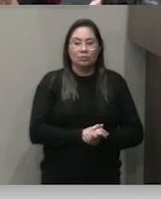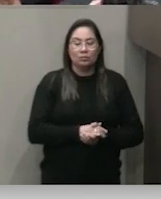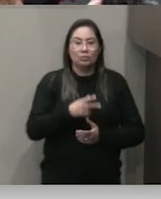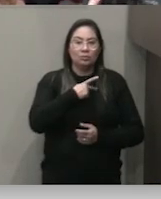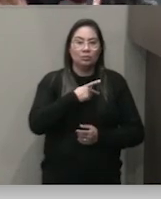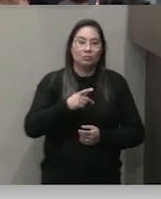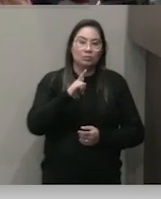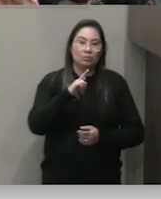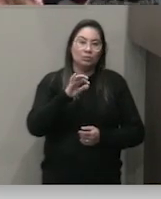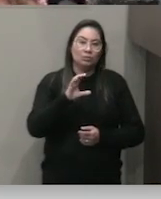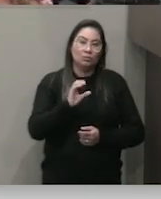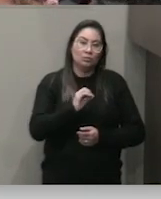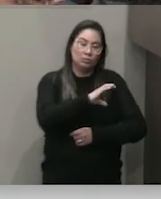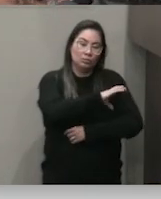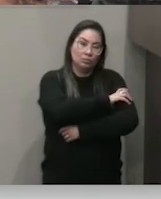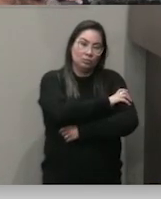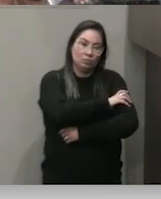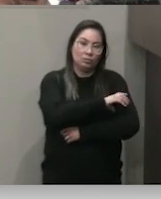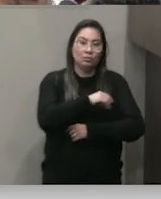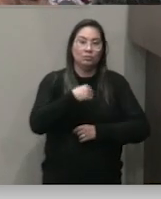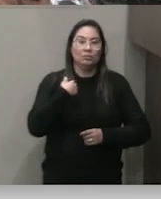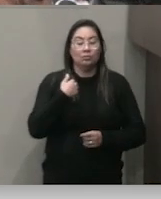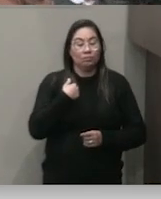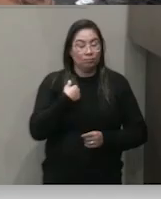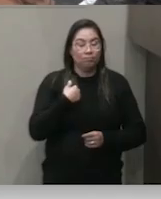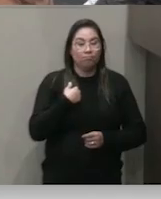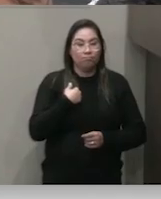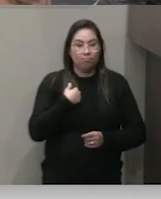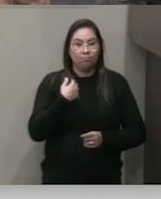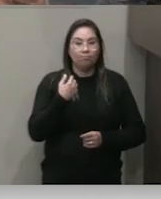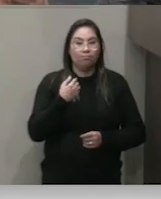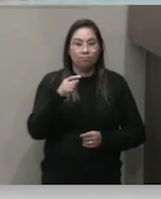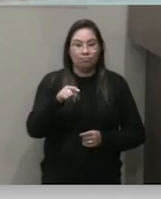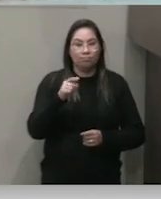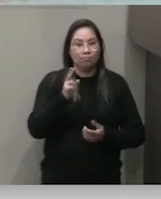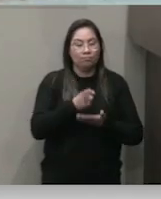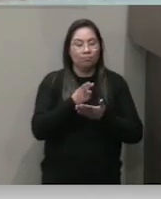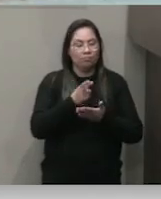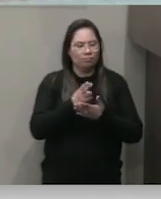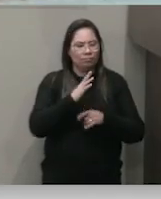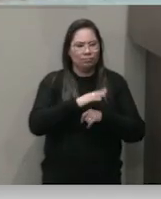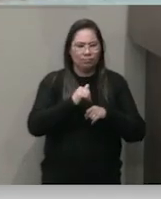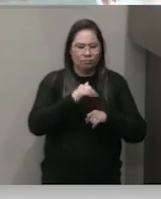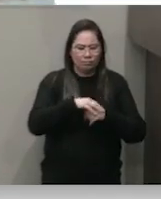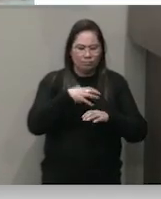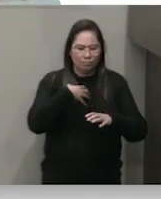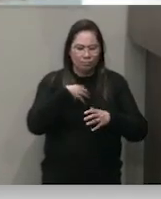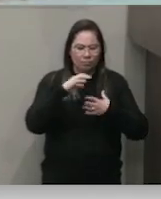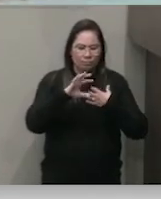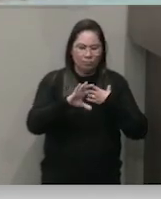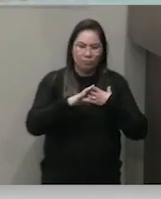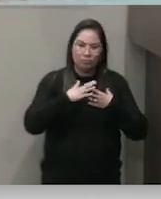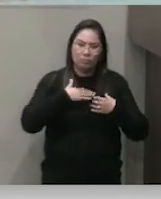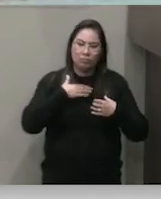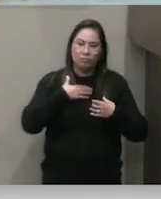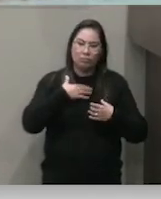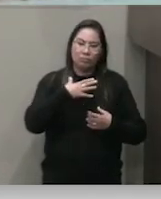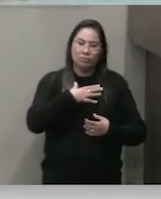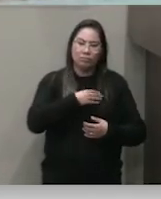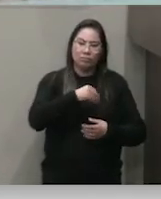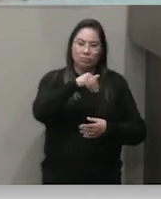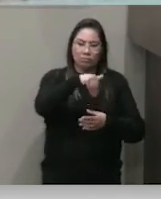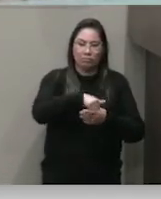Presidente Gil, sou suspeito por falar, o senhor é tão carismático e tem muita empatia que até o voto do meu filho levou, né?